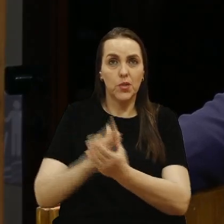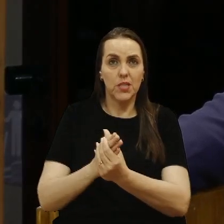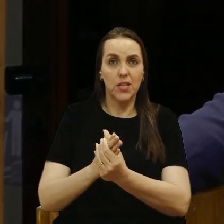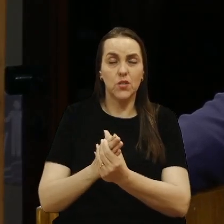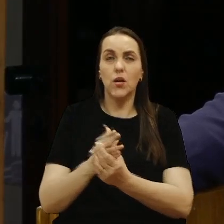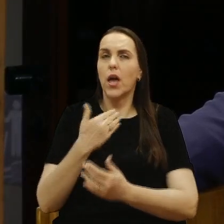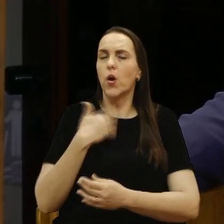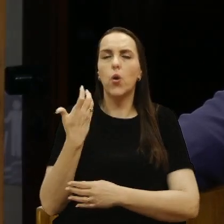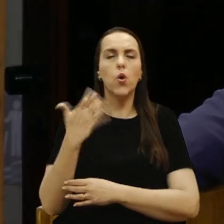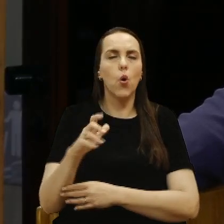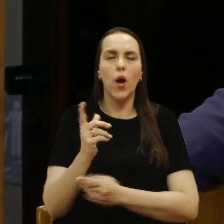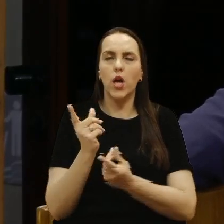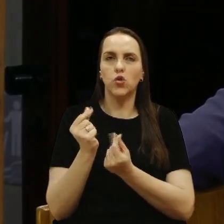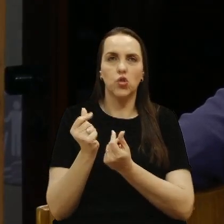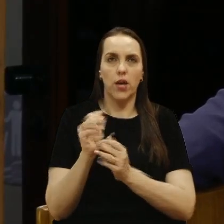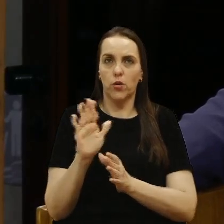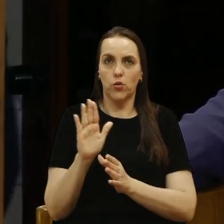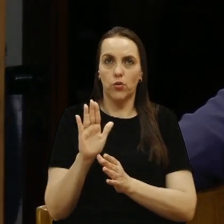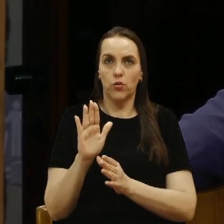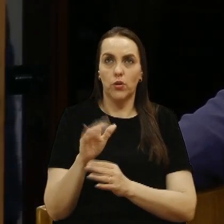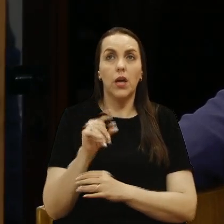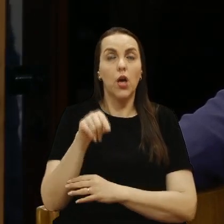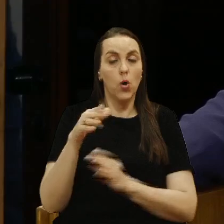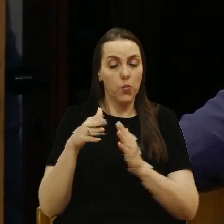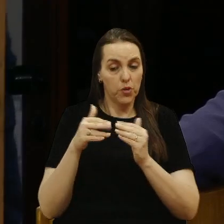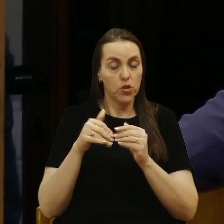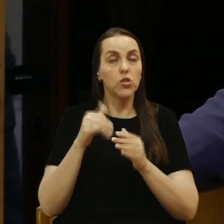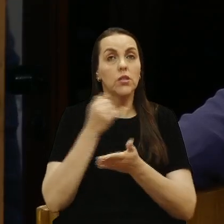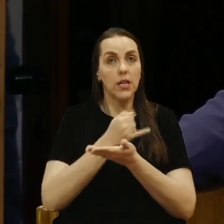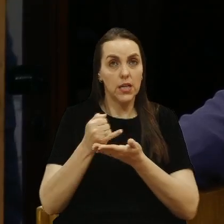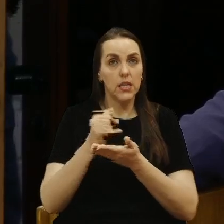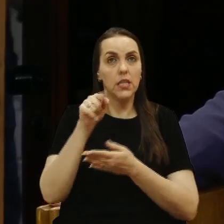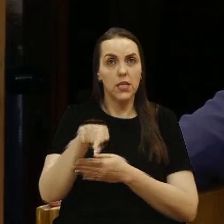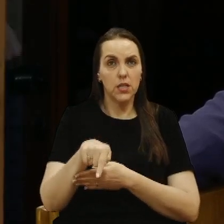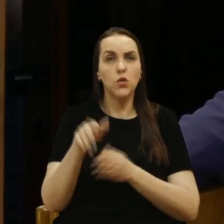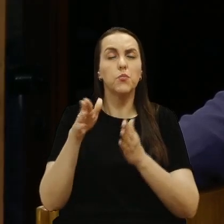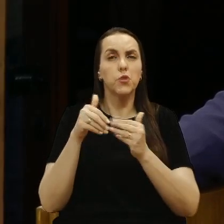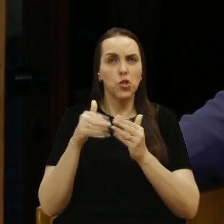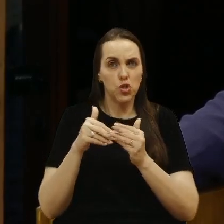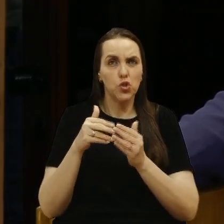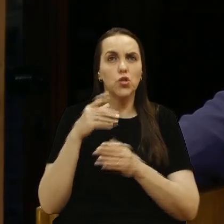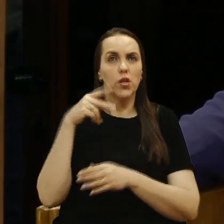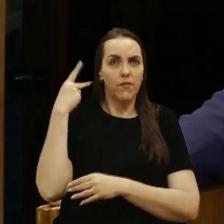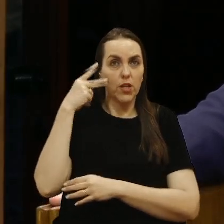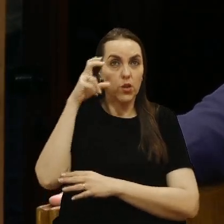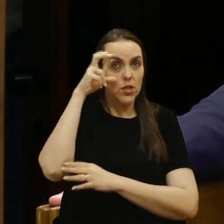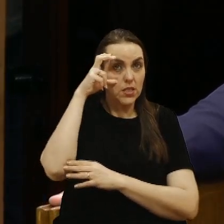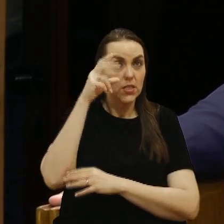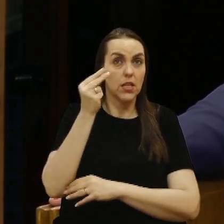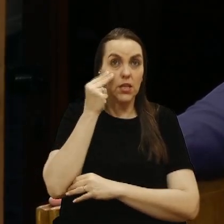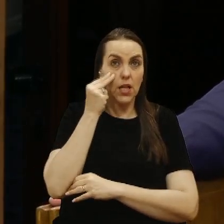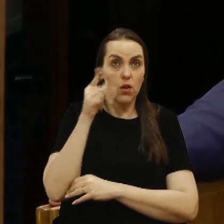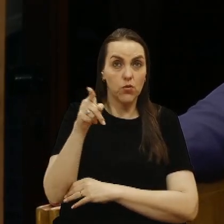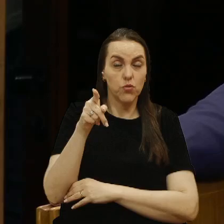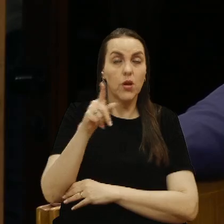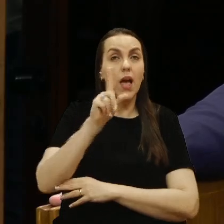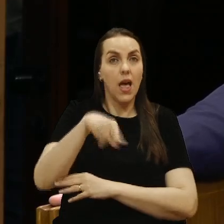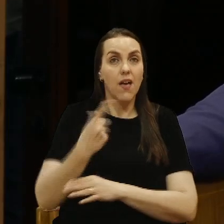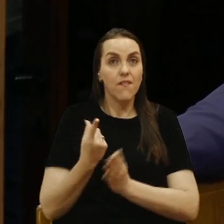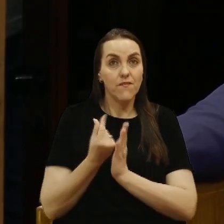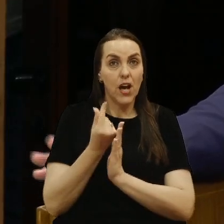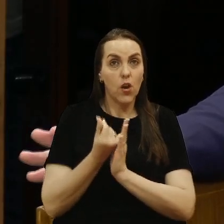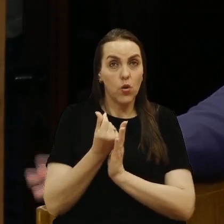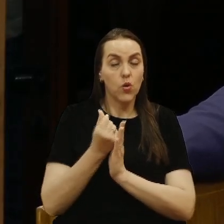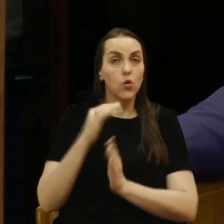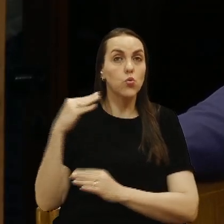ganhar dinheiro com este processo. Pedi, inclusive, lá na inicial, vereadora Sandra Boneto, pedi que o advogado colocasse, colega Cláudio, que este valor que o juiz vai